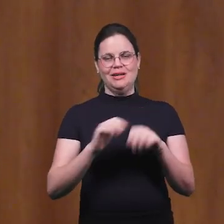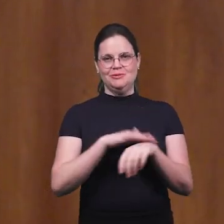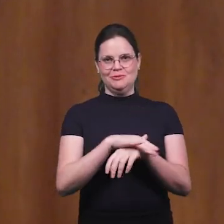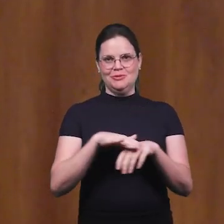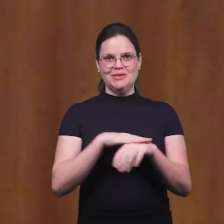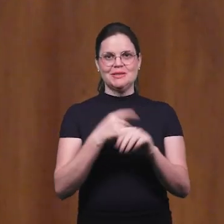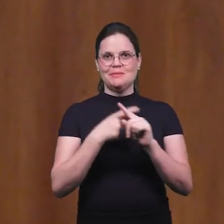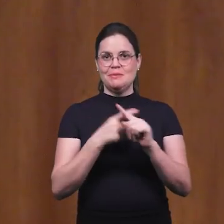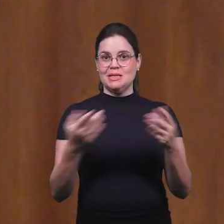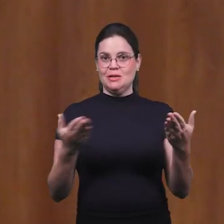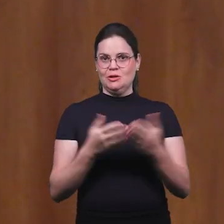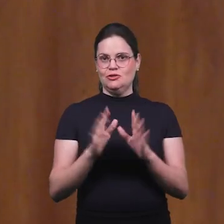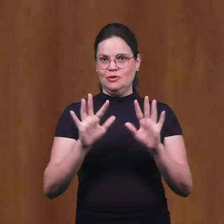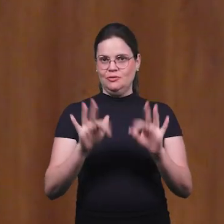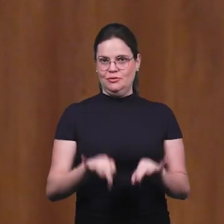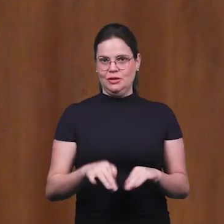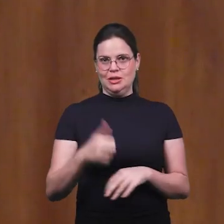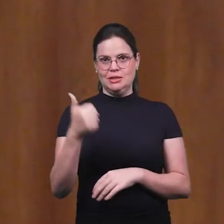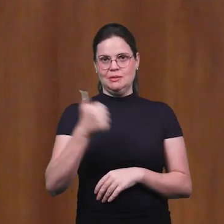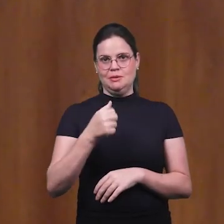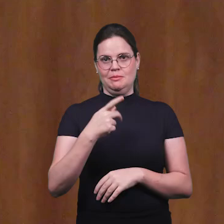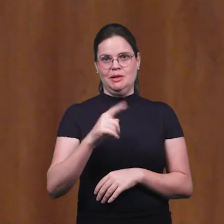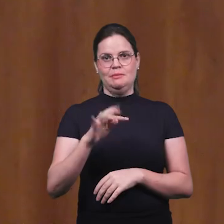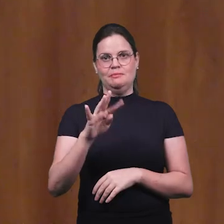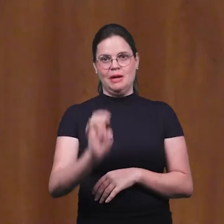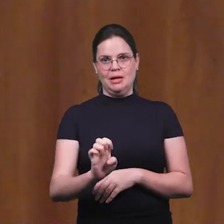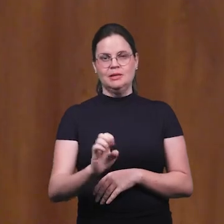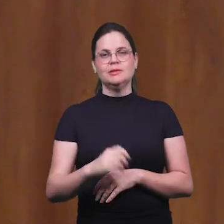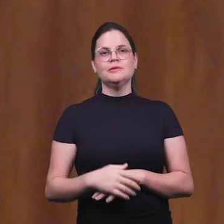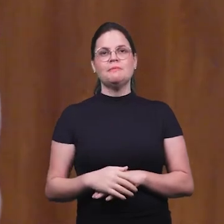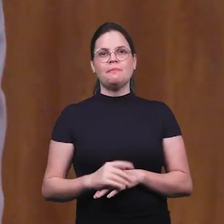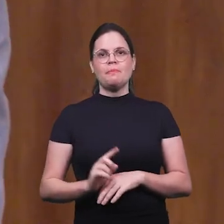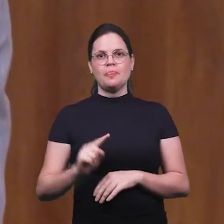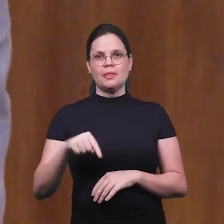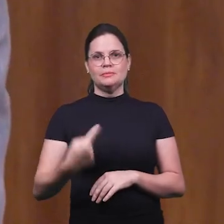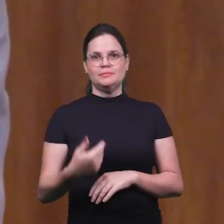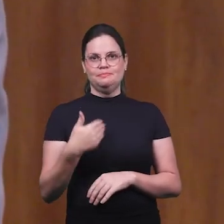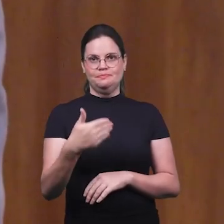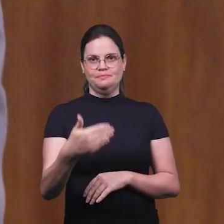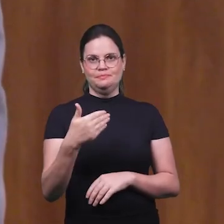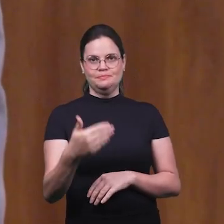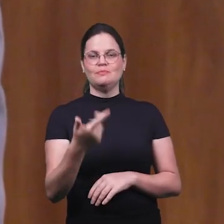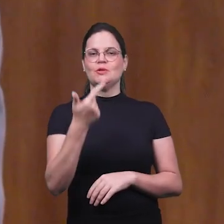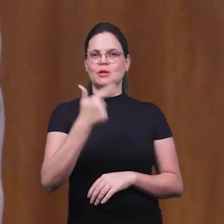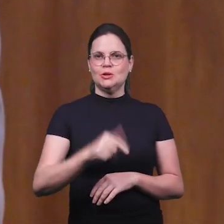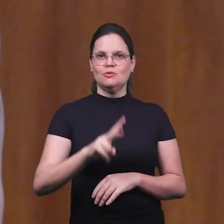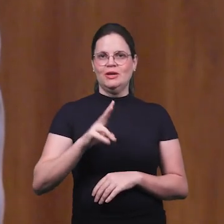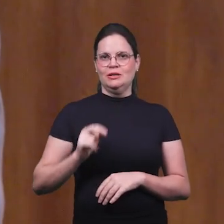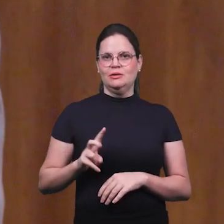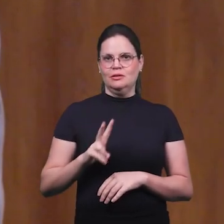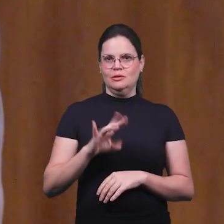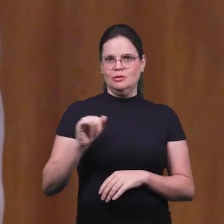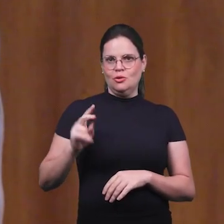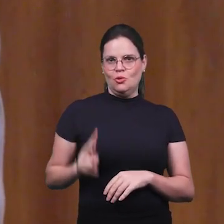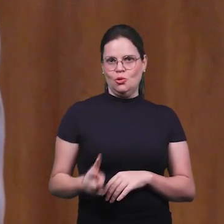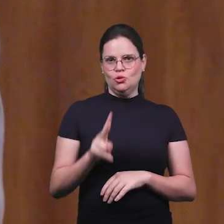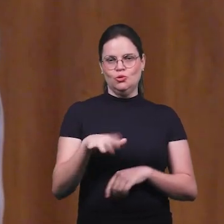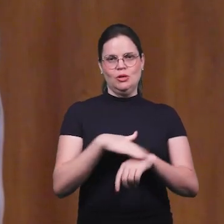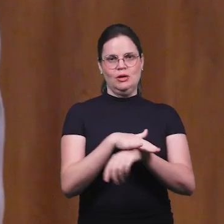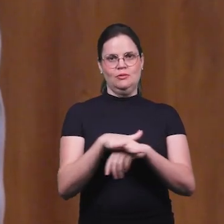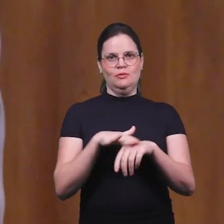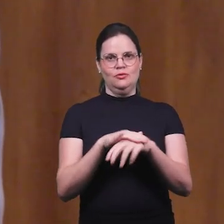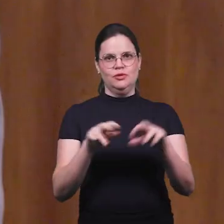aqui esse nosso assunto, deixar para uma oportunidade seguinte para continuarmos aqui falando